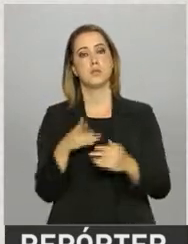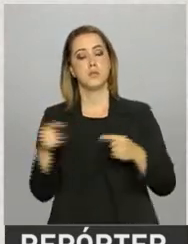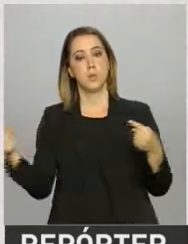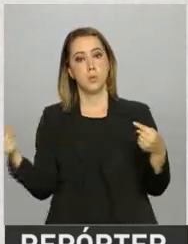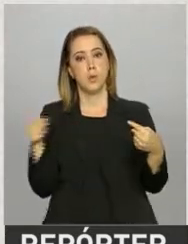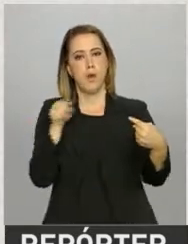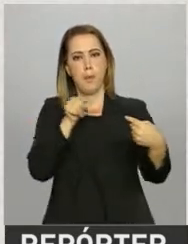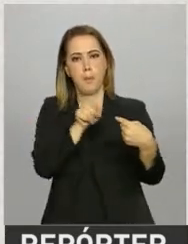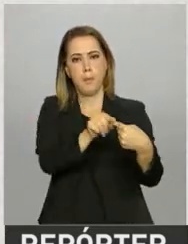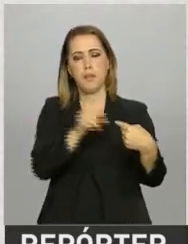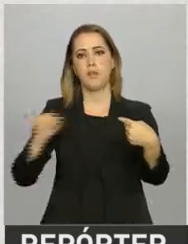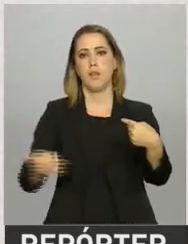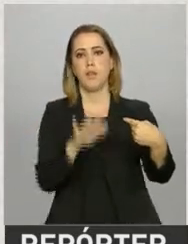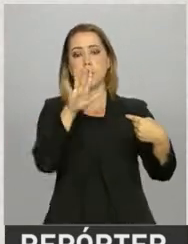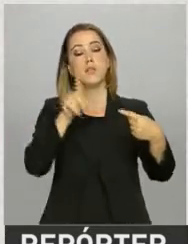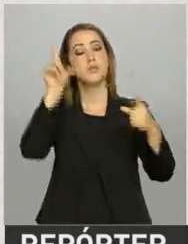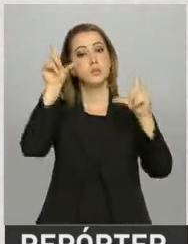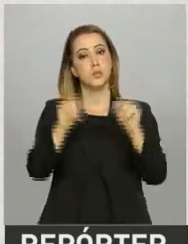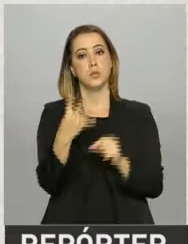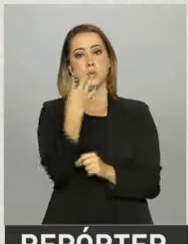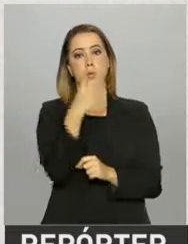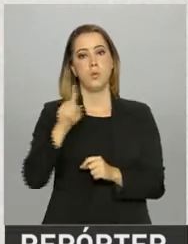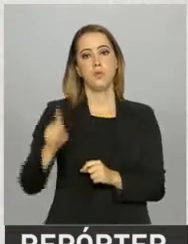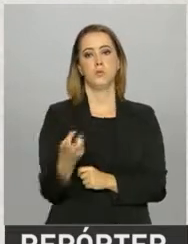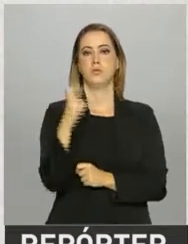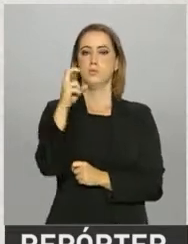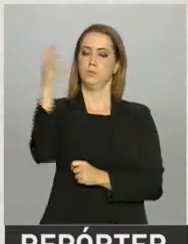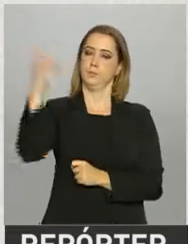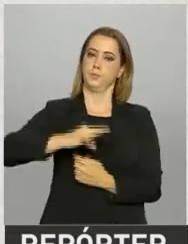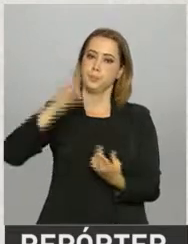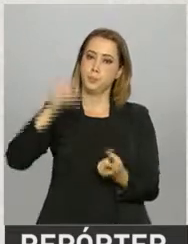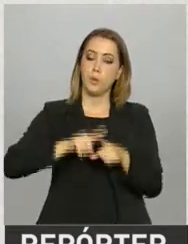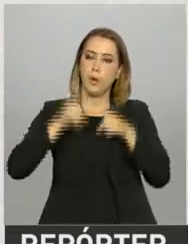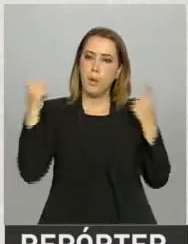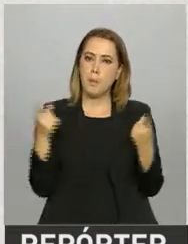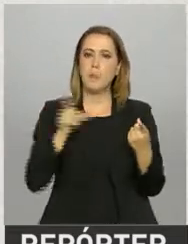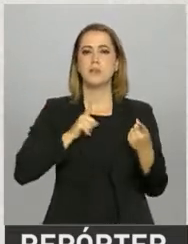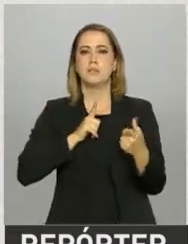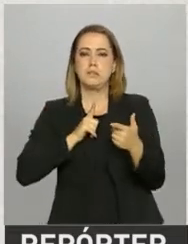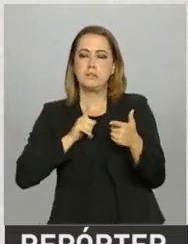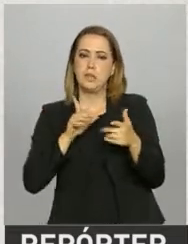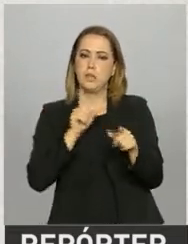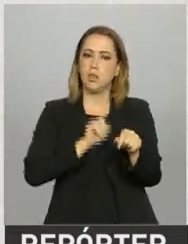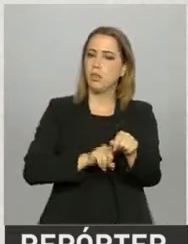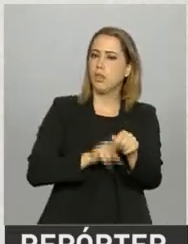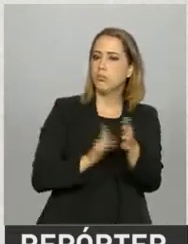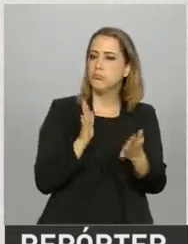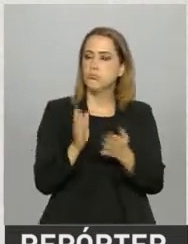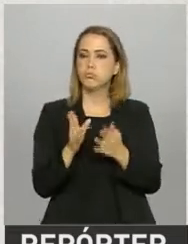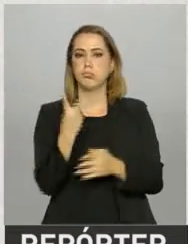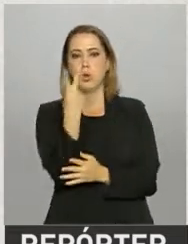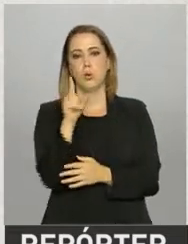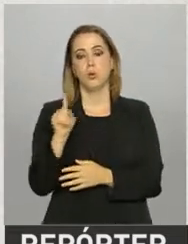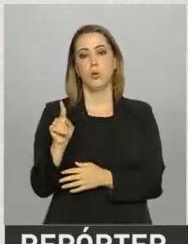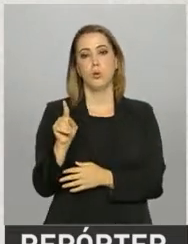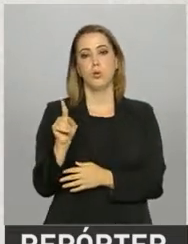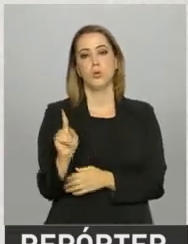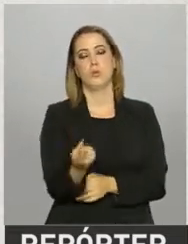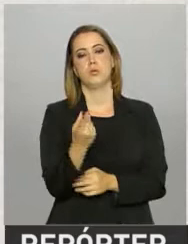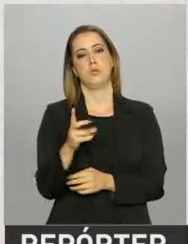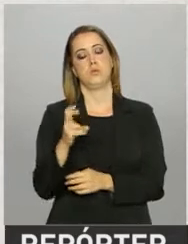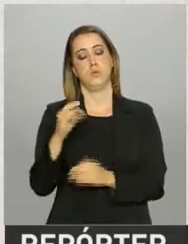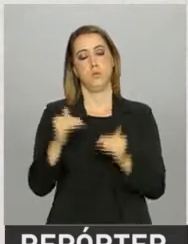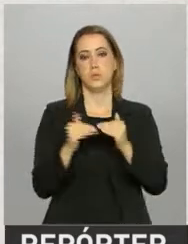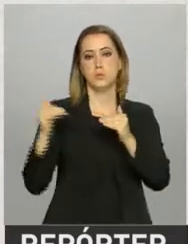para 2016 foi fixada em 4,5%, mas como há intervalo de tolerância de 2 pontos percentuais